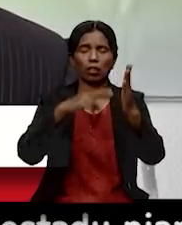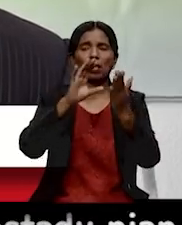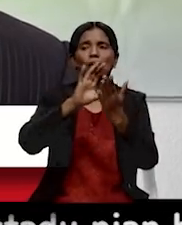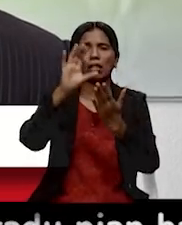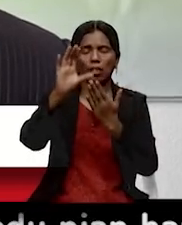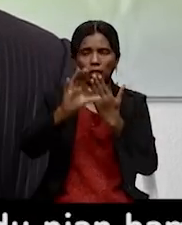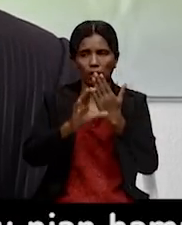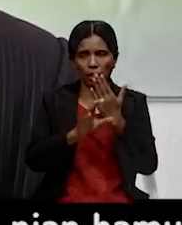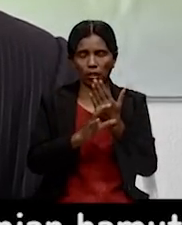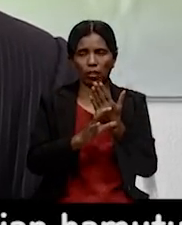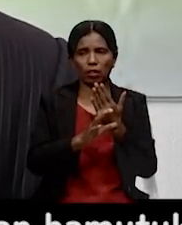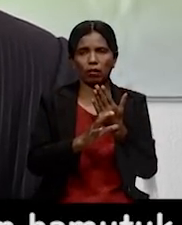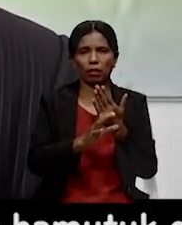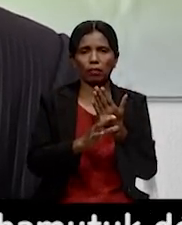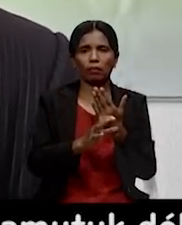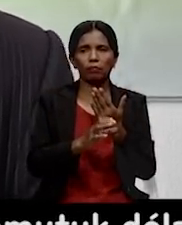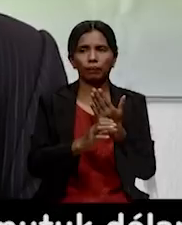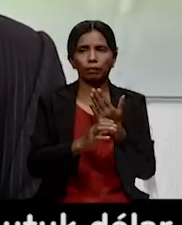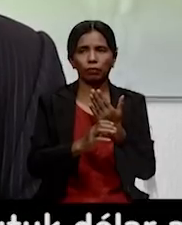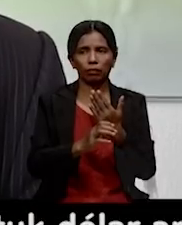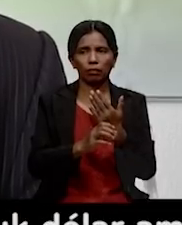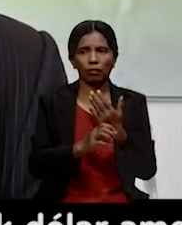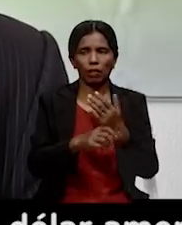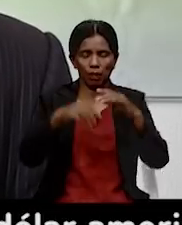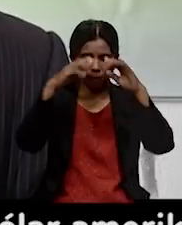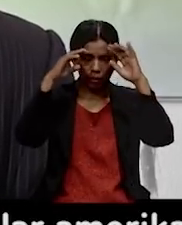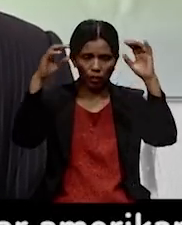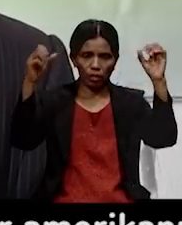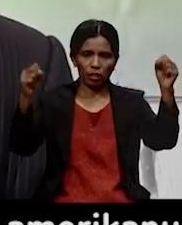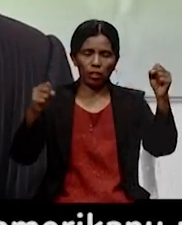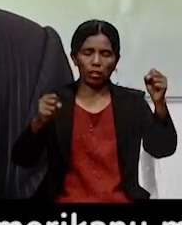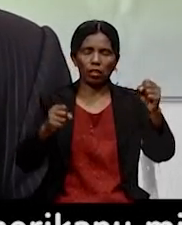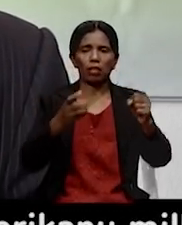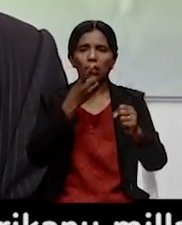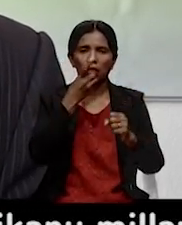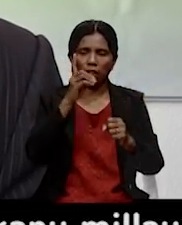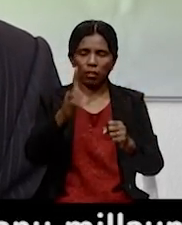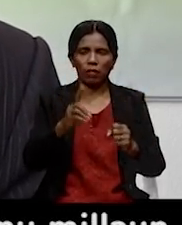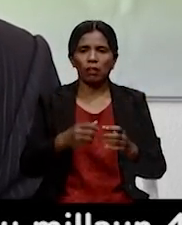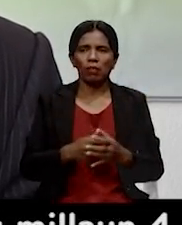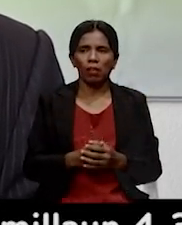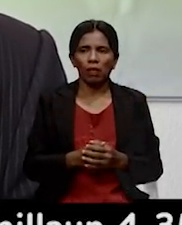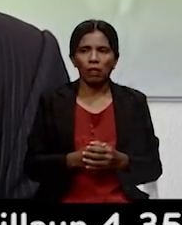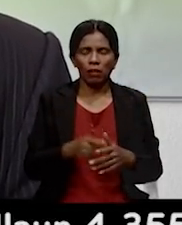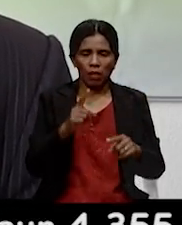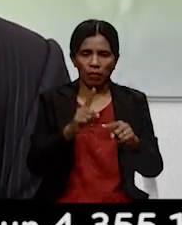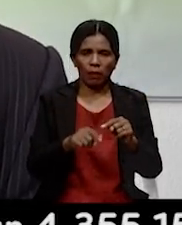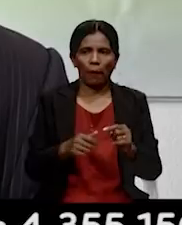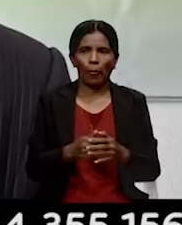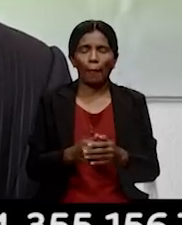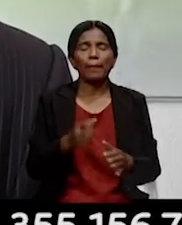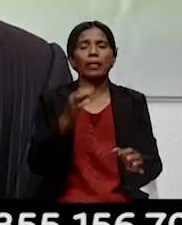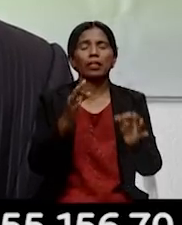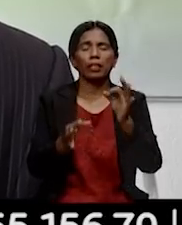de narseida na be presidente republik klasik dekreta ni lebele mas